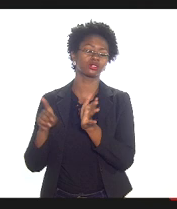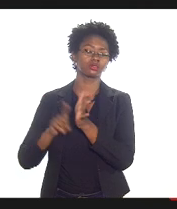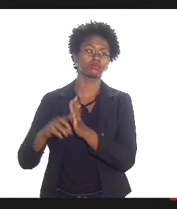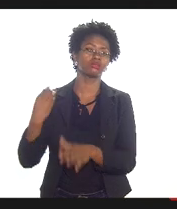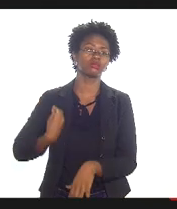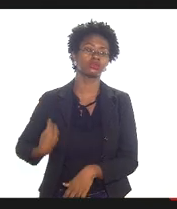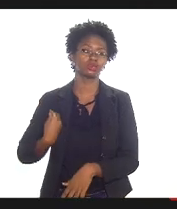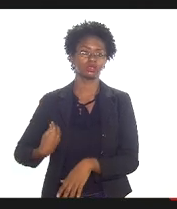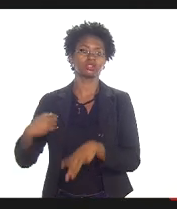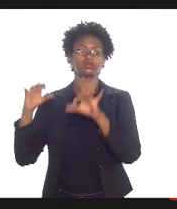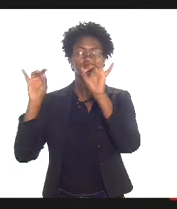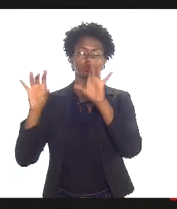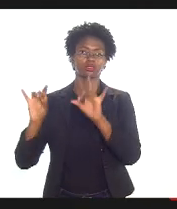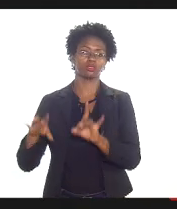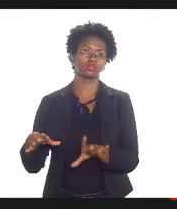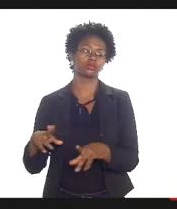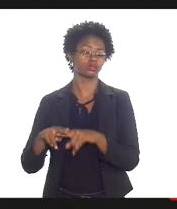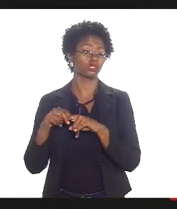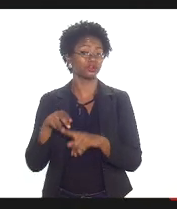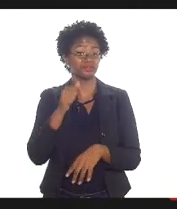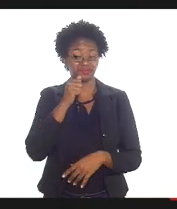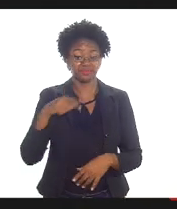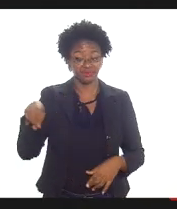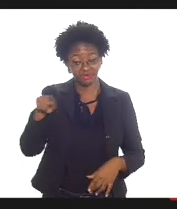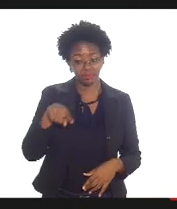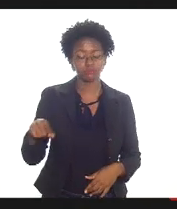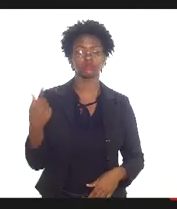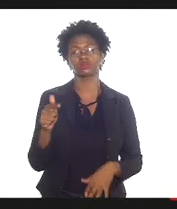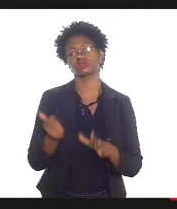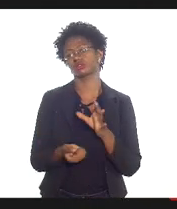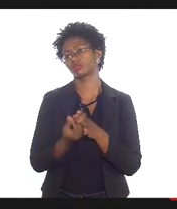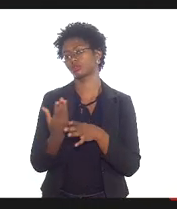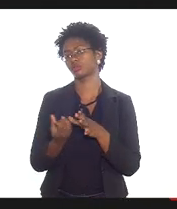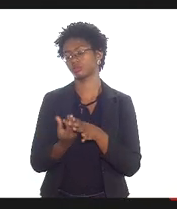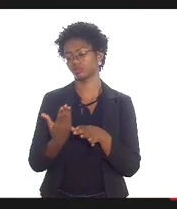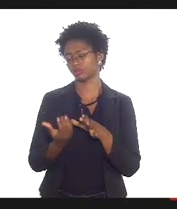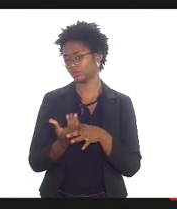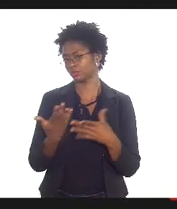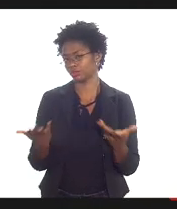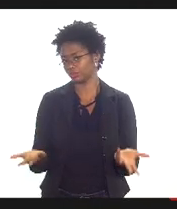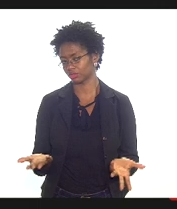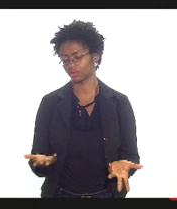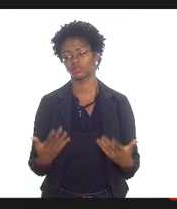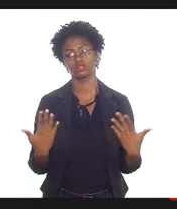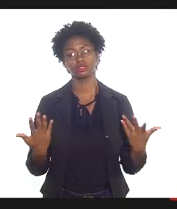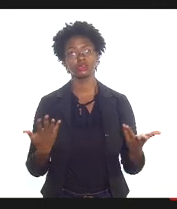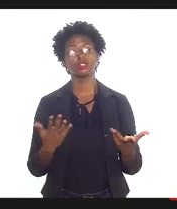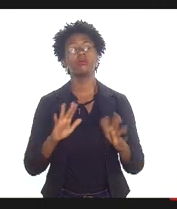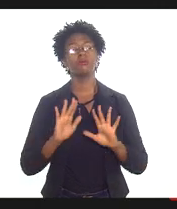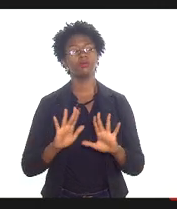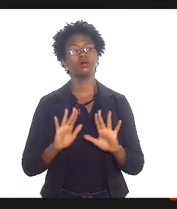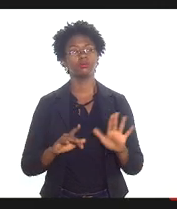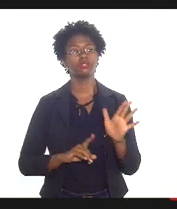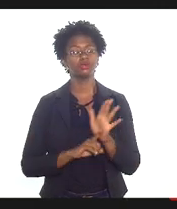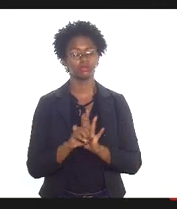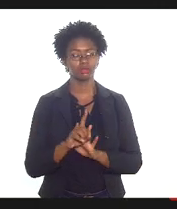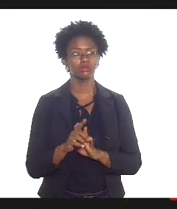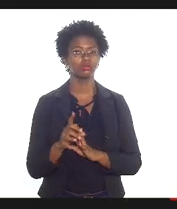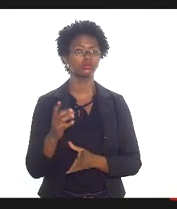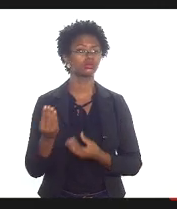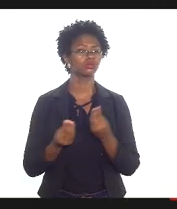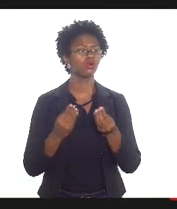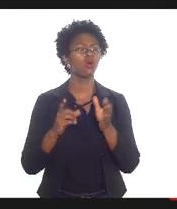participação especial, porque sem eles não haveria produção do campo. A questão é como abater